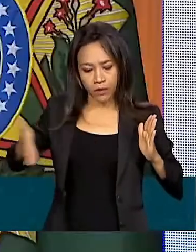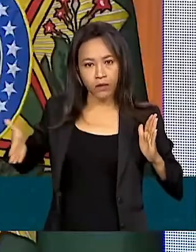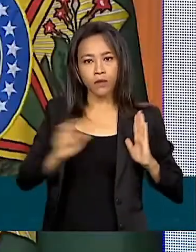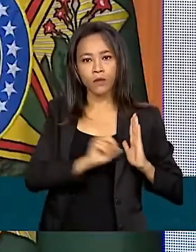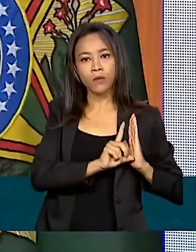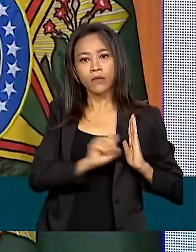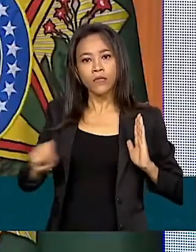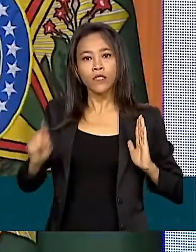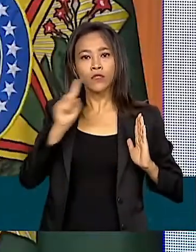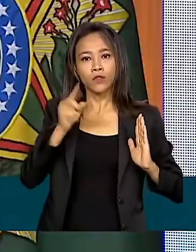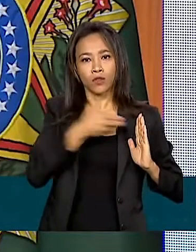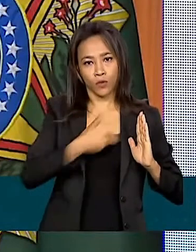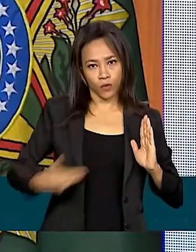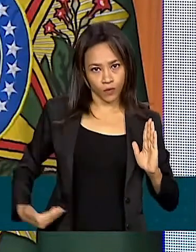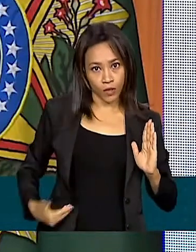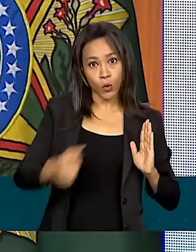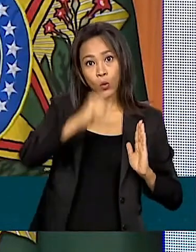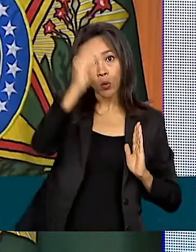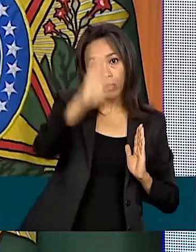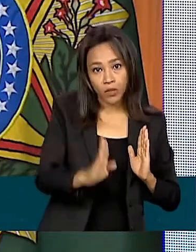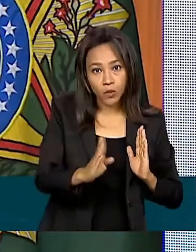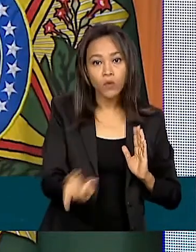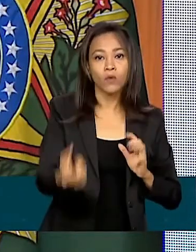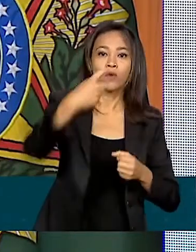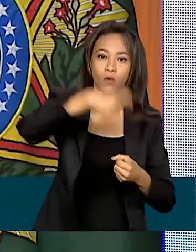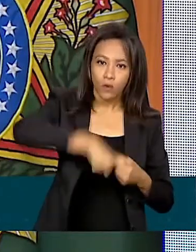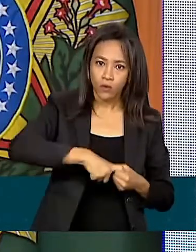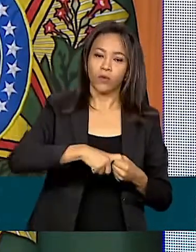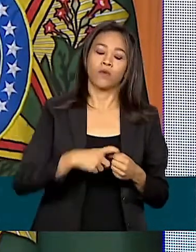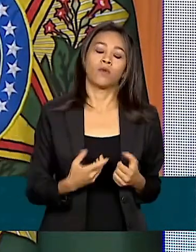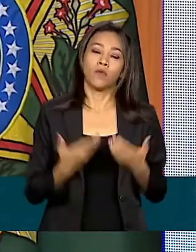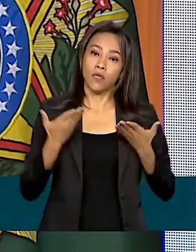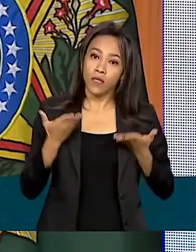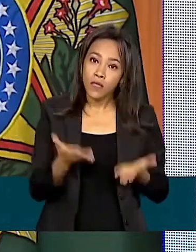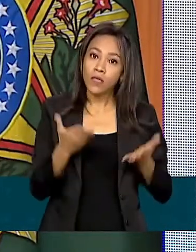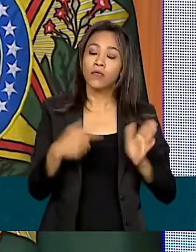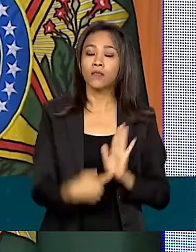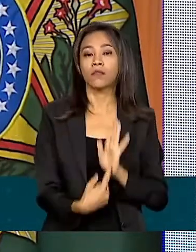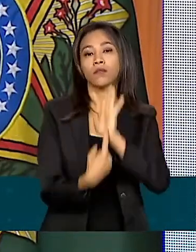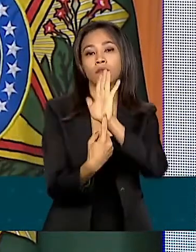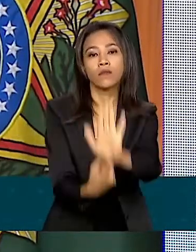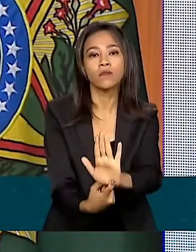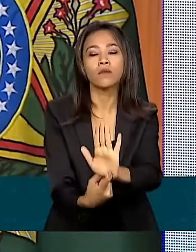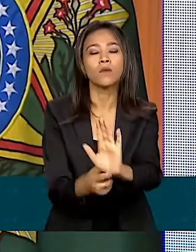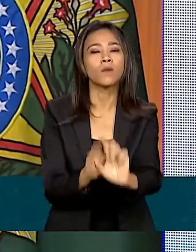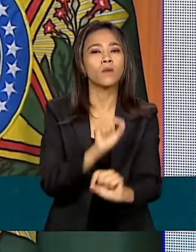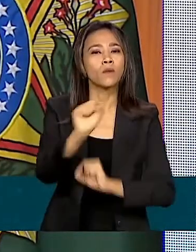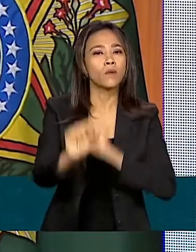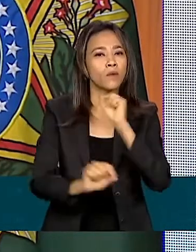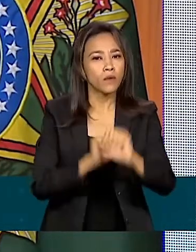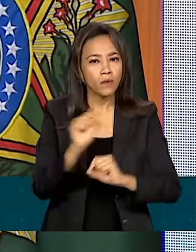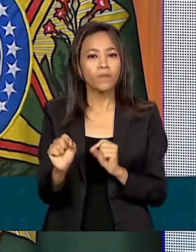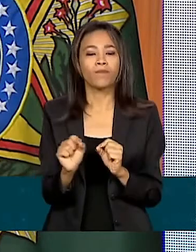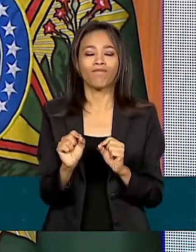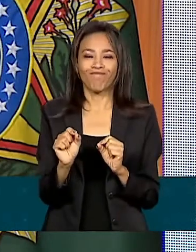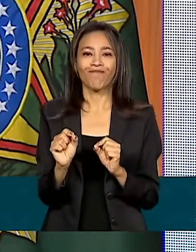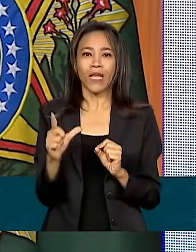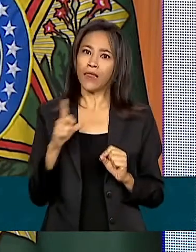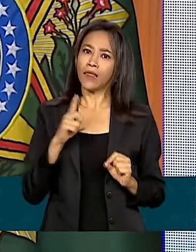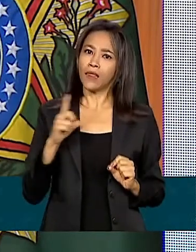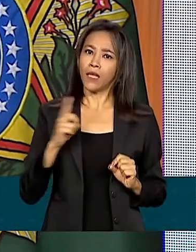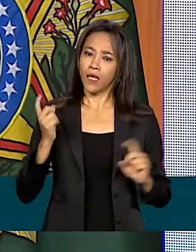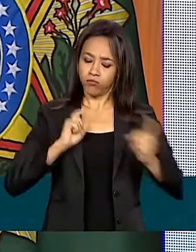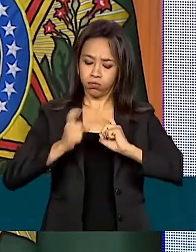é que o Brasil voltou e nessa expressão tá voltou a ter